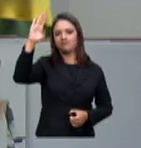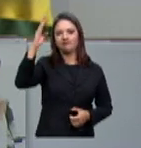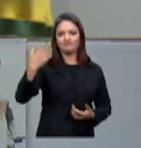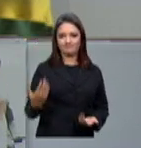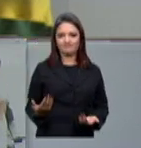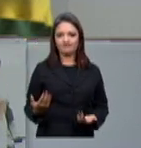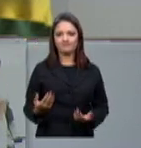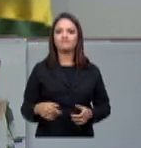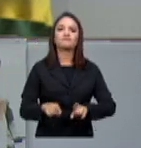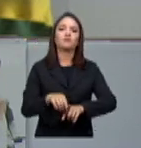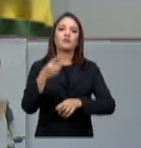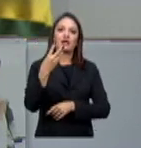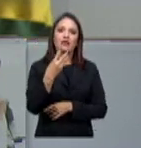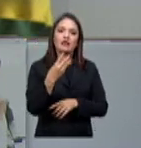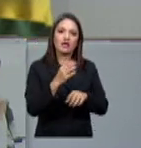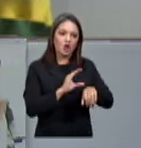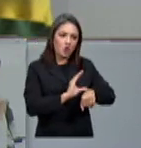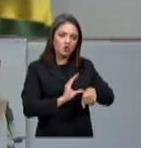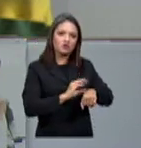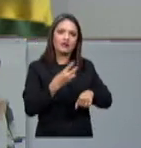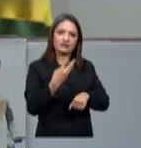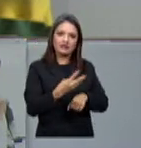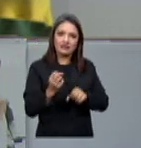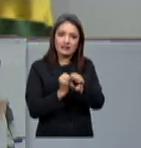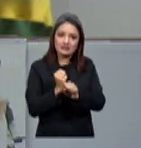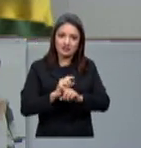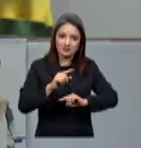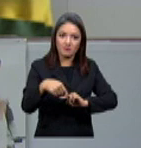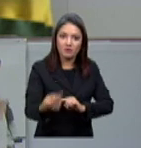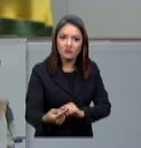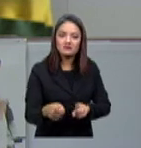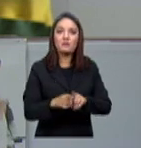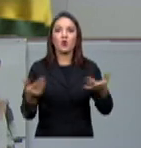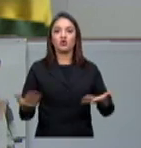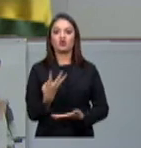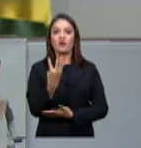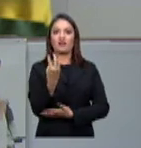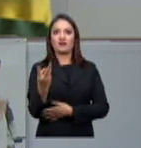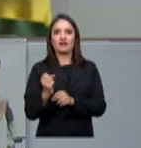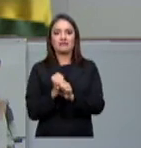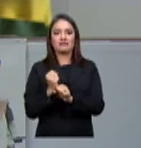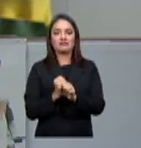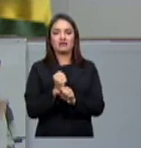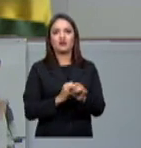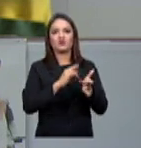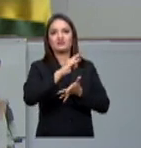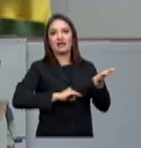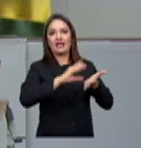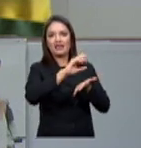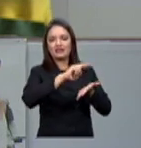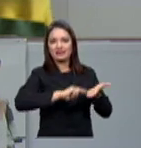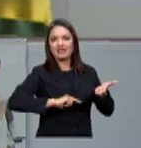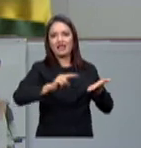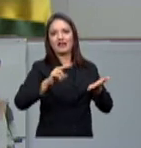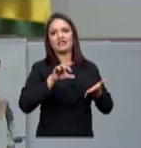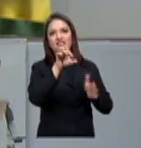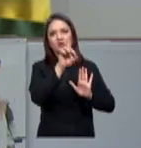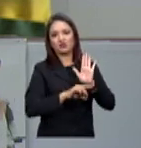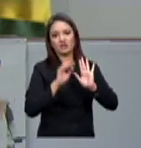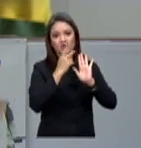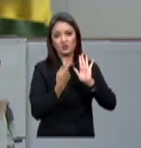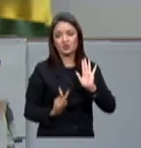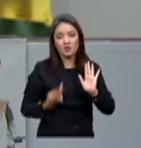disso 33 anos depois da vigência e hoje comemorando 43 anos da declaração os direitos humanos e do Cidadão as